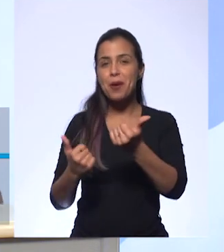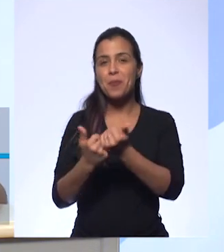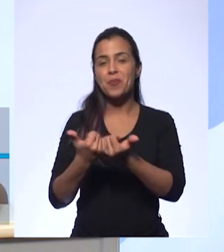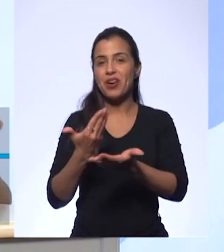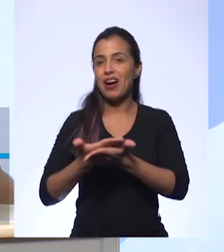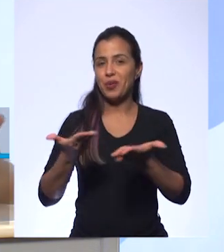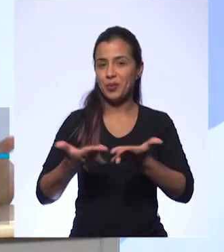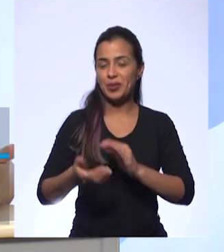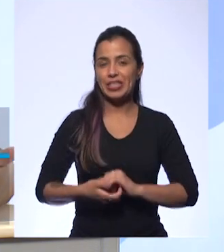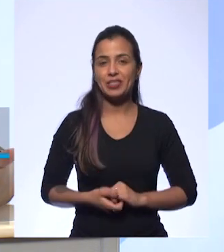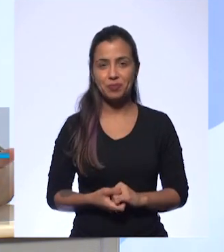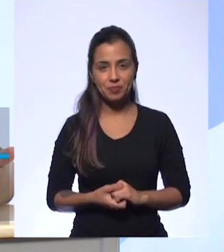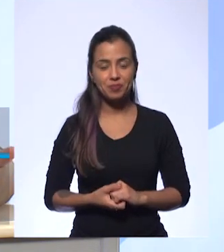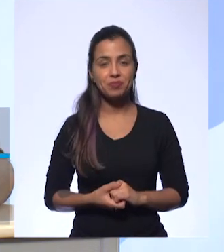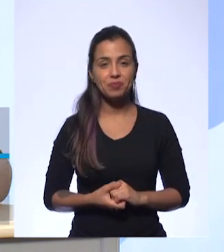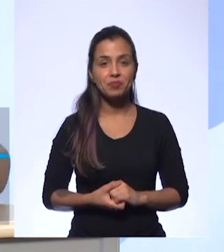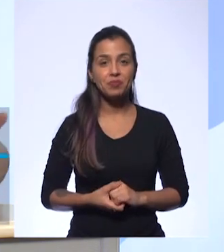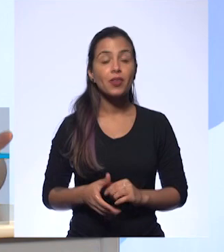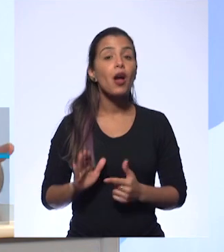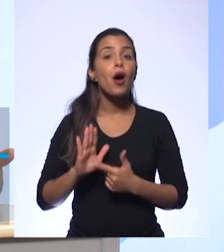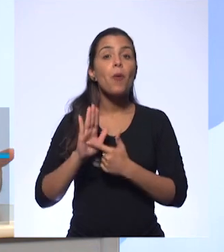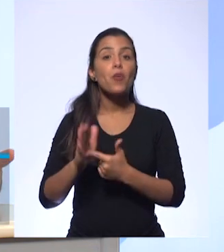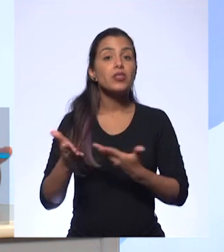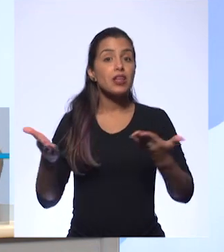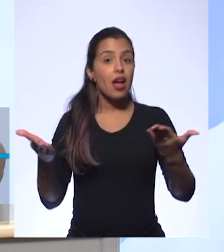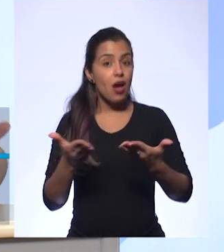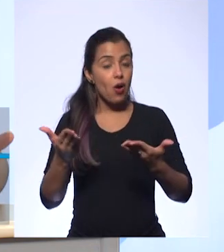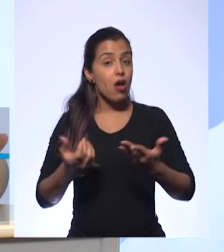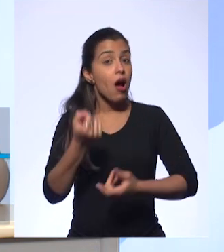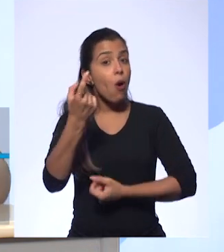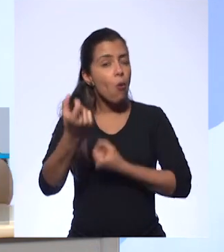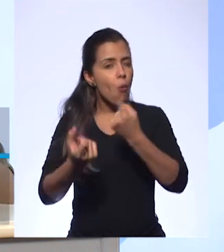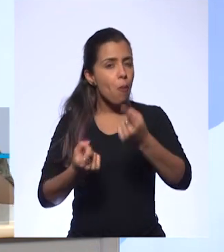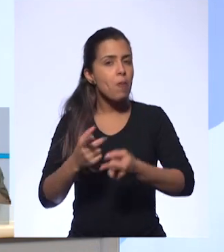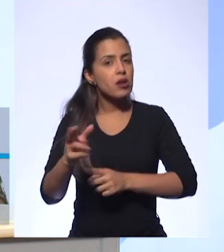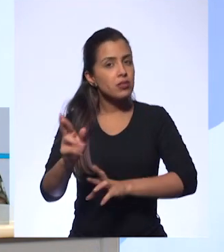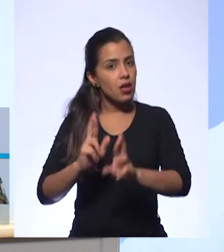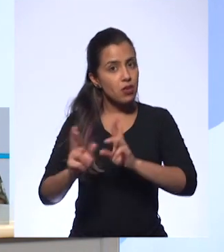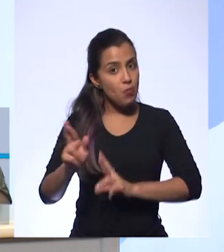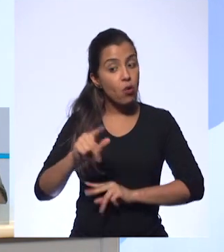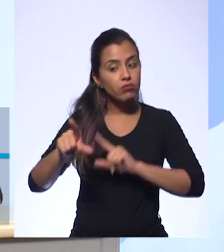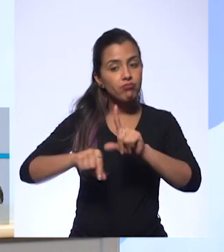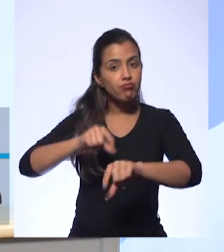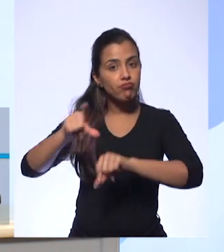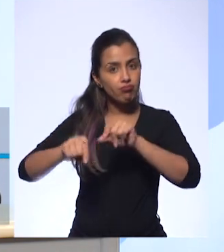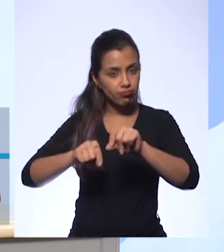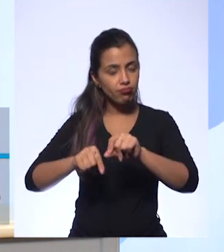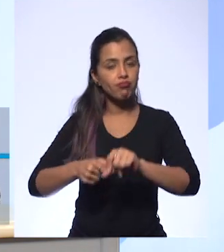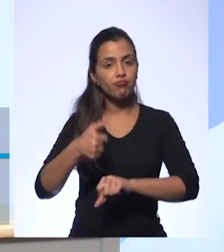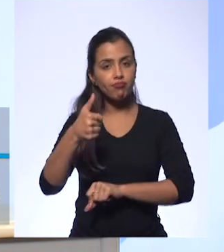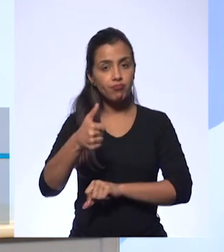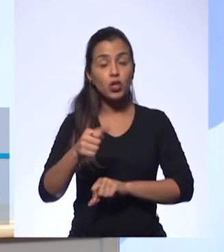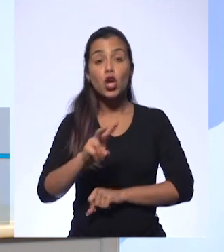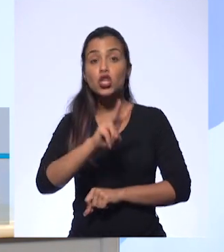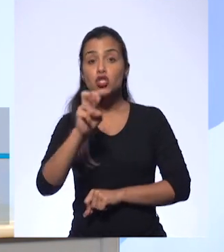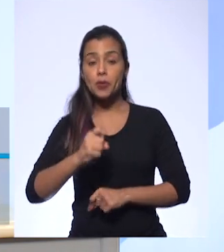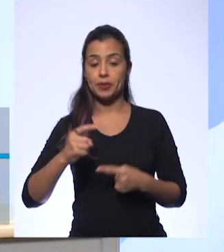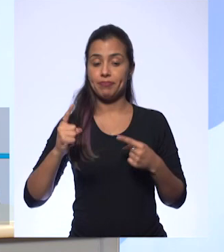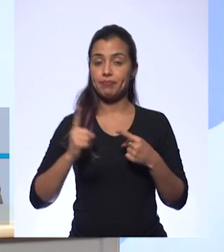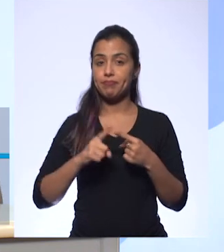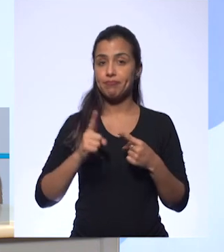aula. Vamos mostrar então para o professor Antônio algumas respostas de vocês aqui no nosso chat. E em relação à questão 1, que é